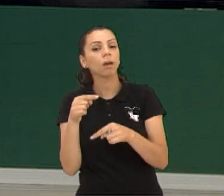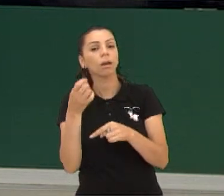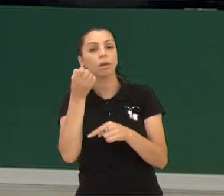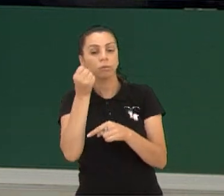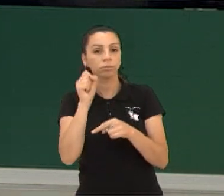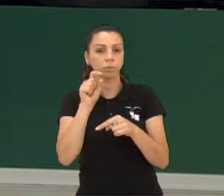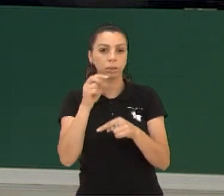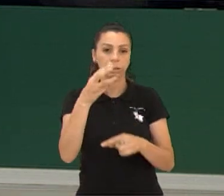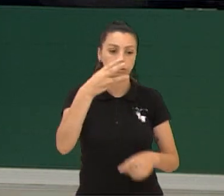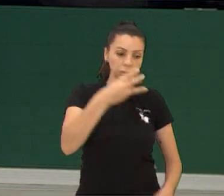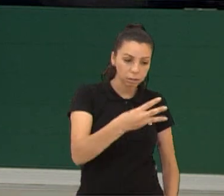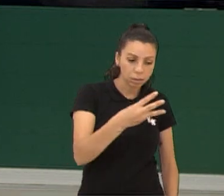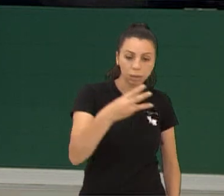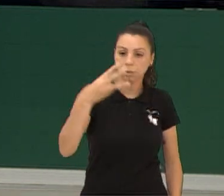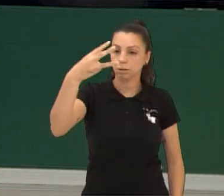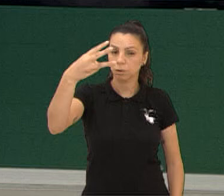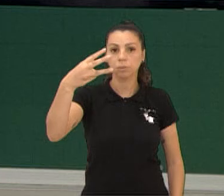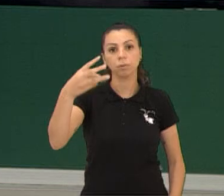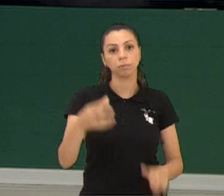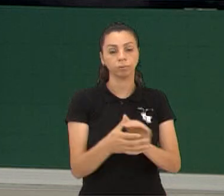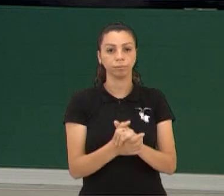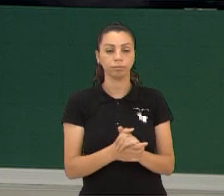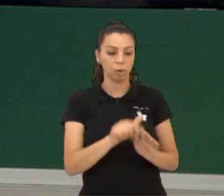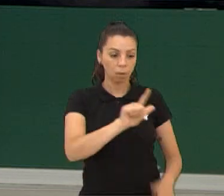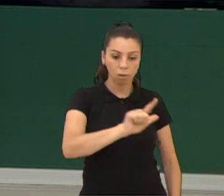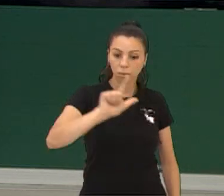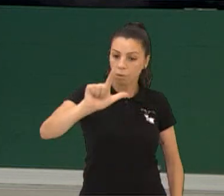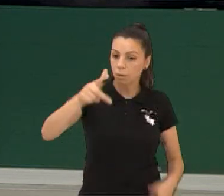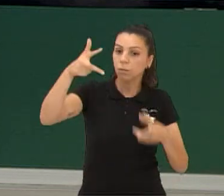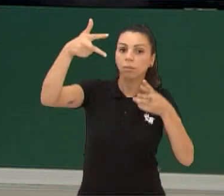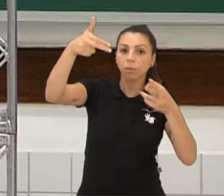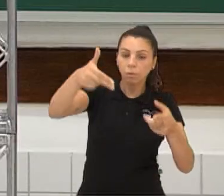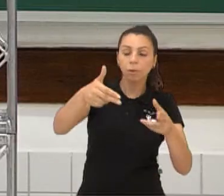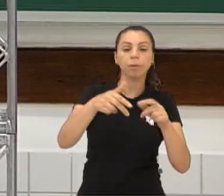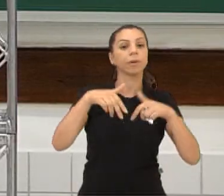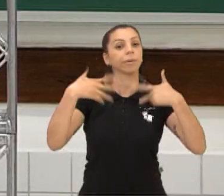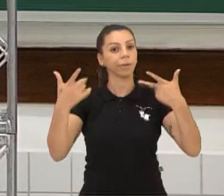os lados eles são congruentes, têm a mesma medida. Então eu tenho um